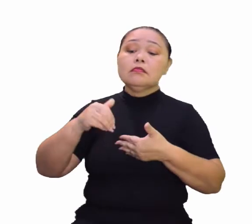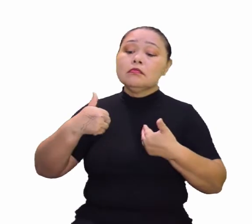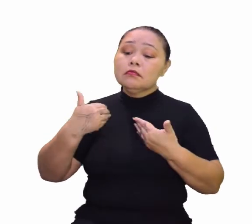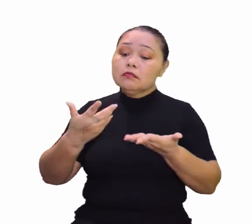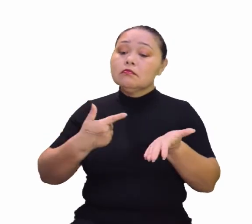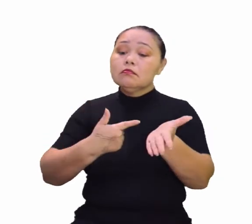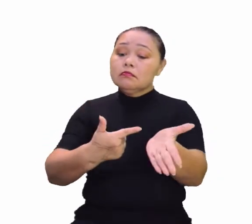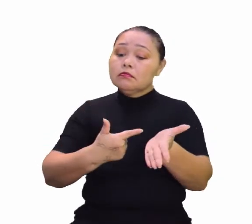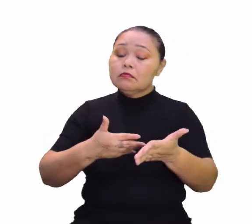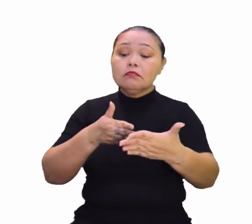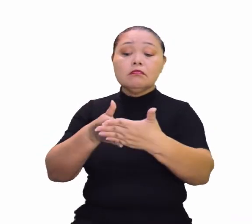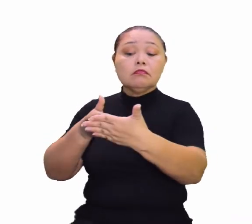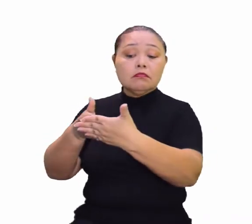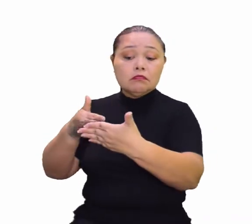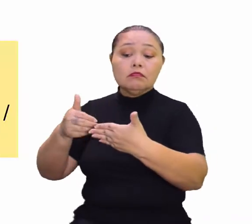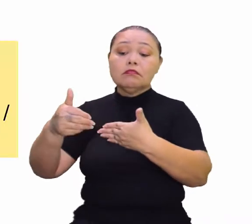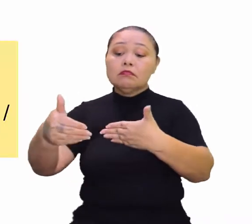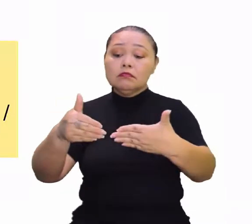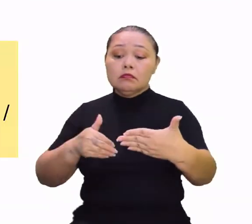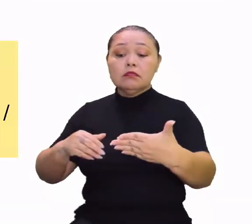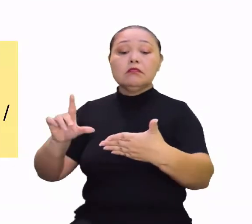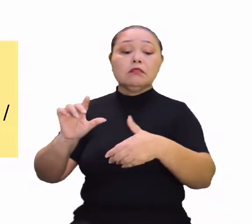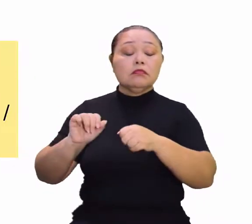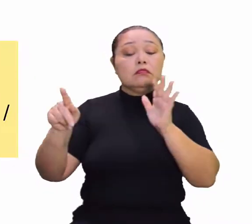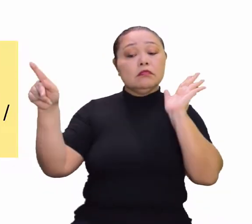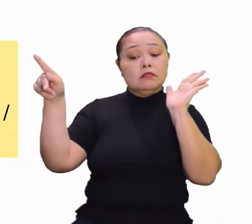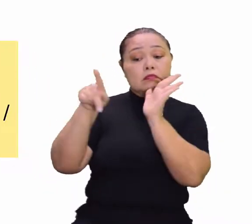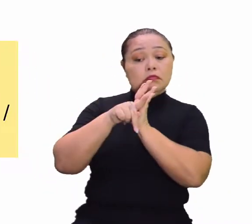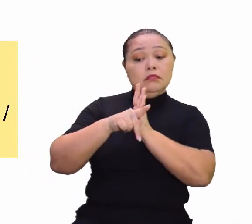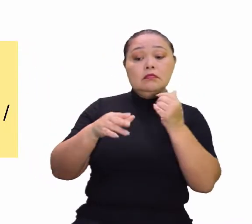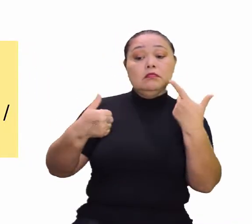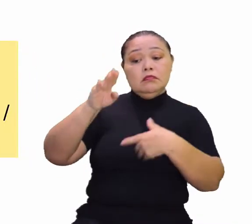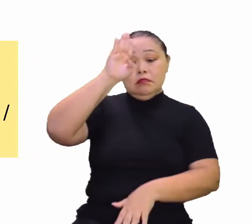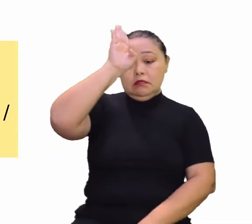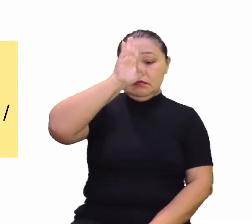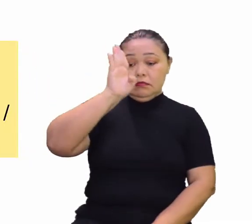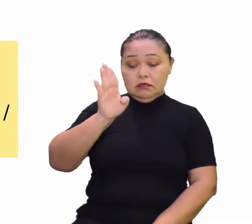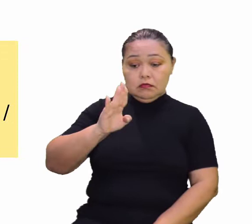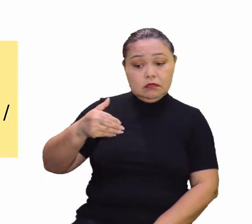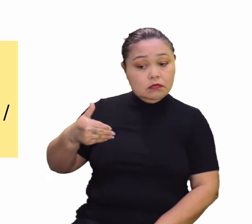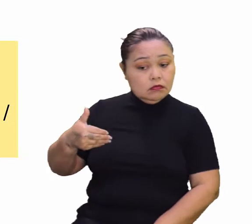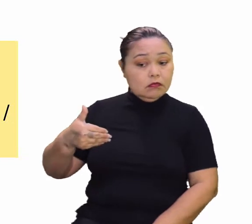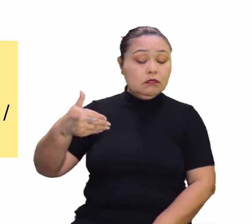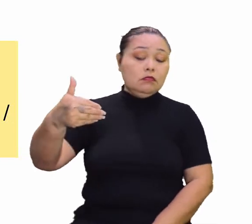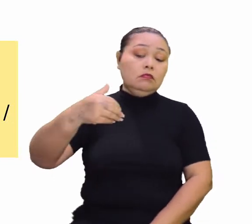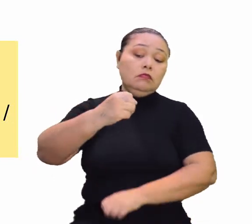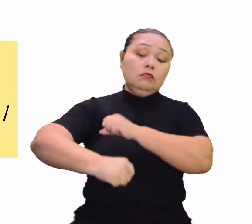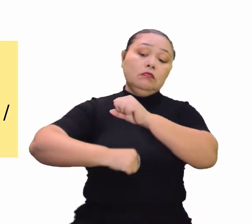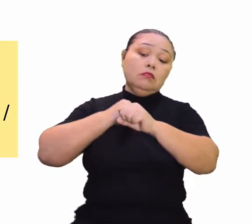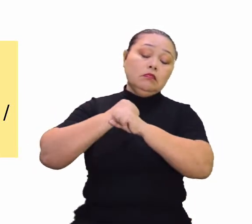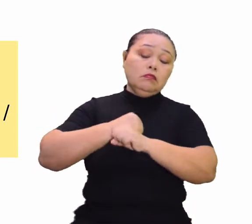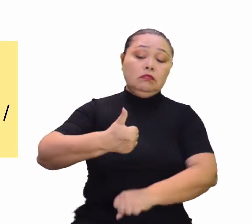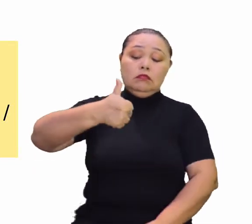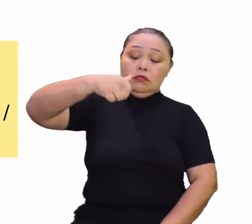foi estabelecido os limites de fronteira e passou a ser do Brasil a partir de